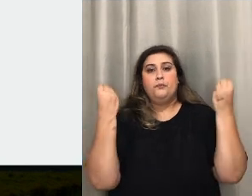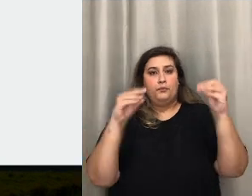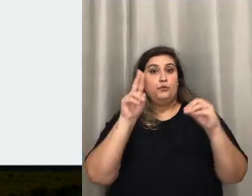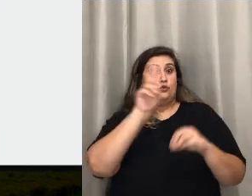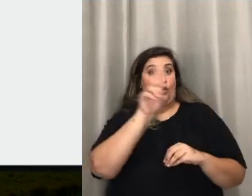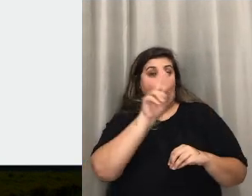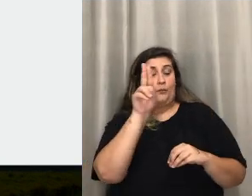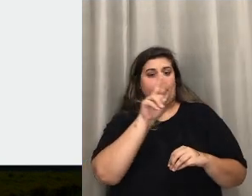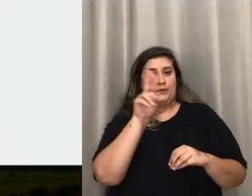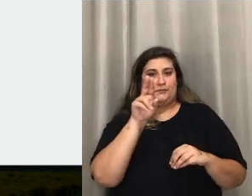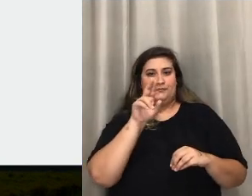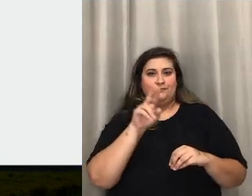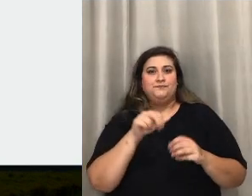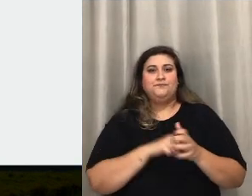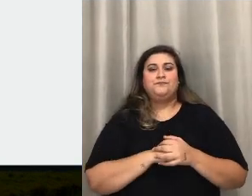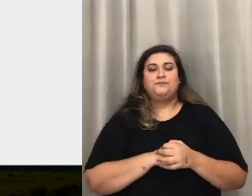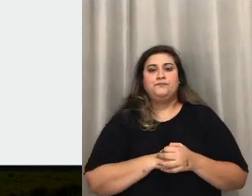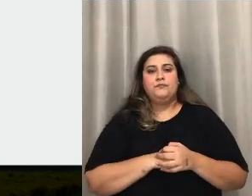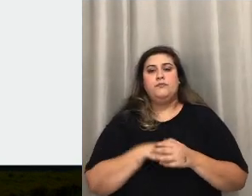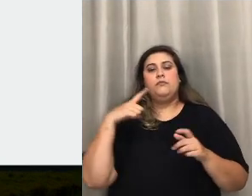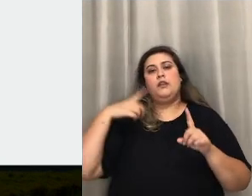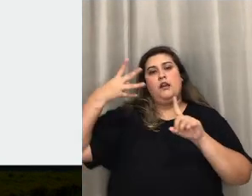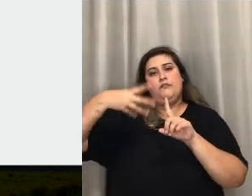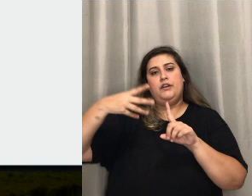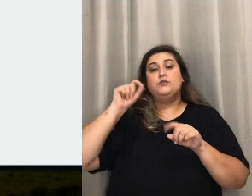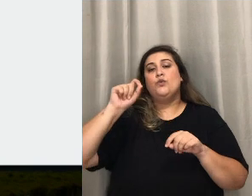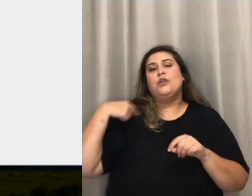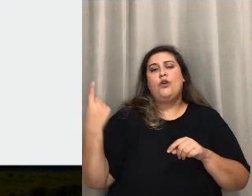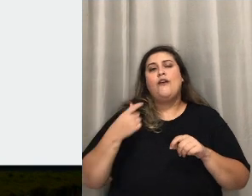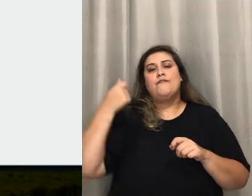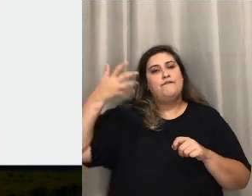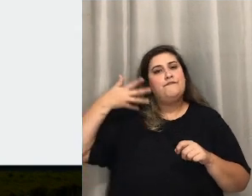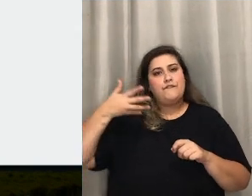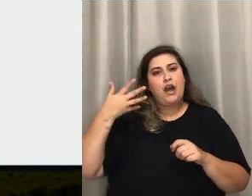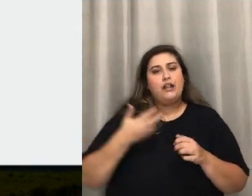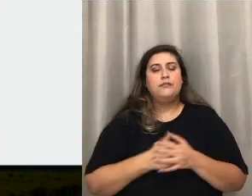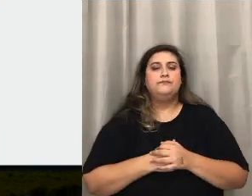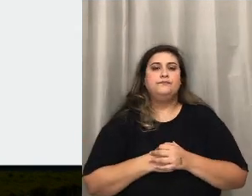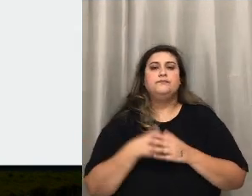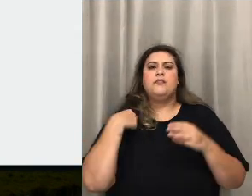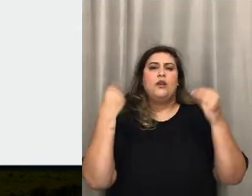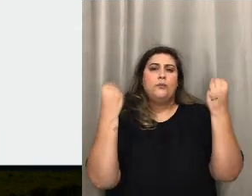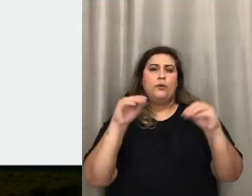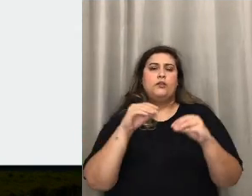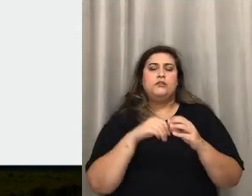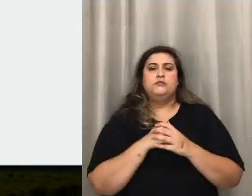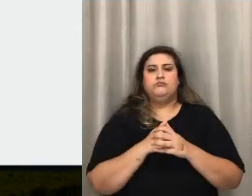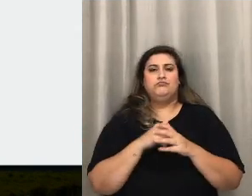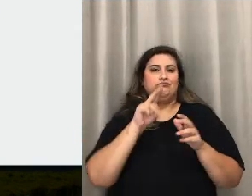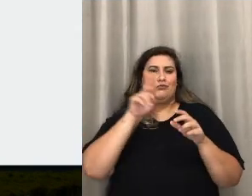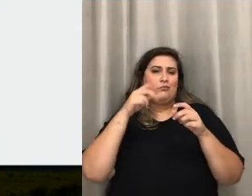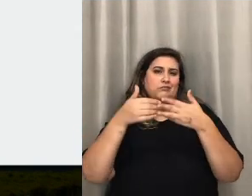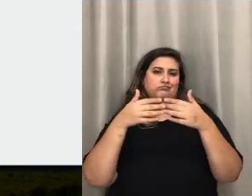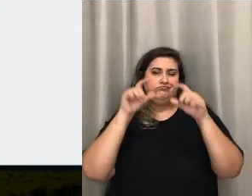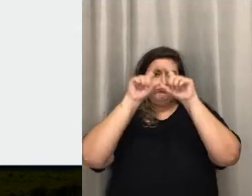Então, nós vamos colocar o nome desse episódio, que referencia o que nós estamos falando. Eu vou